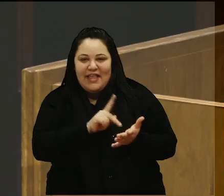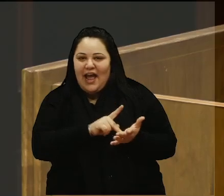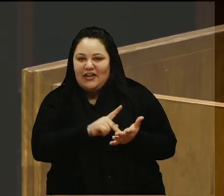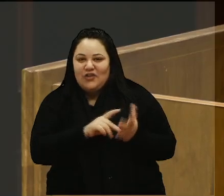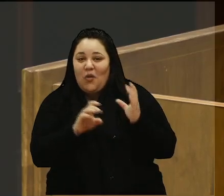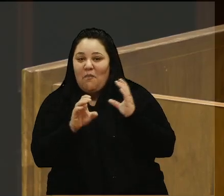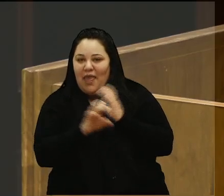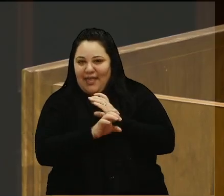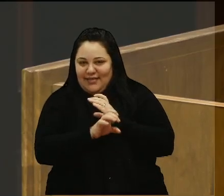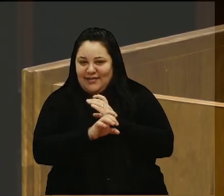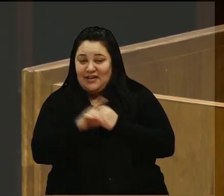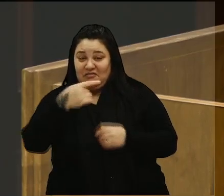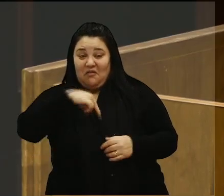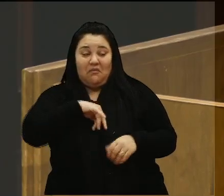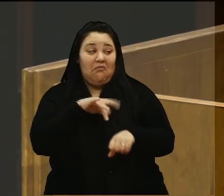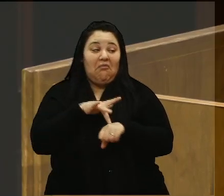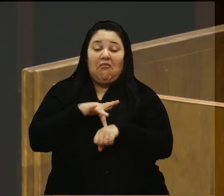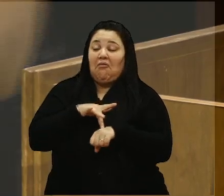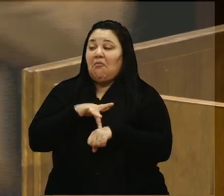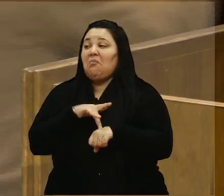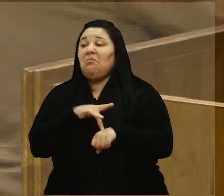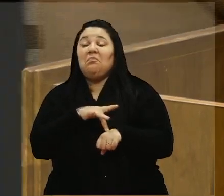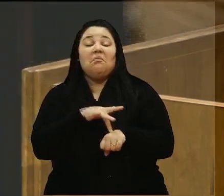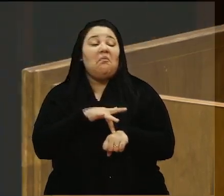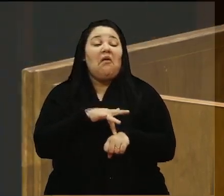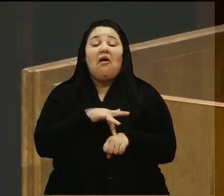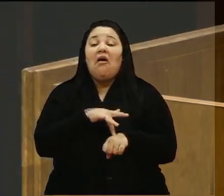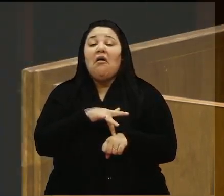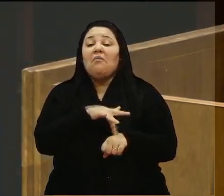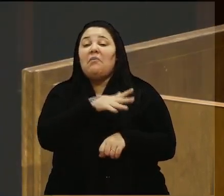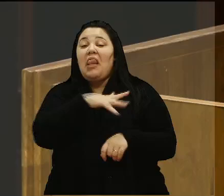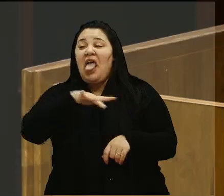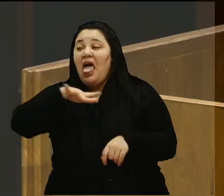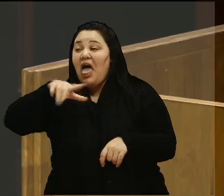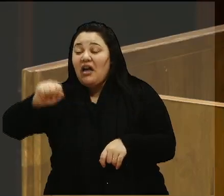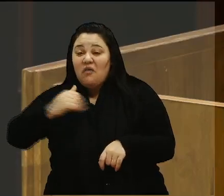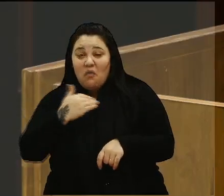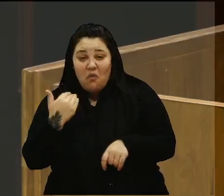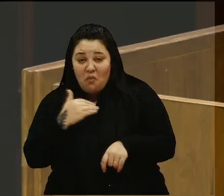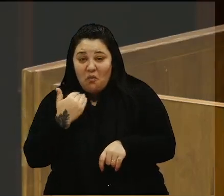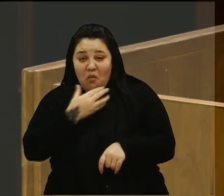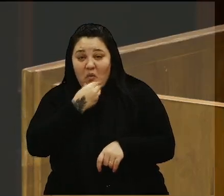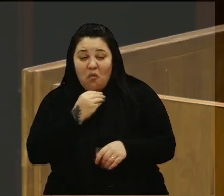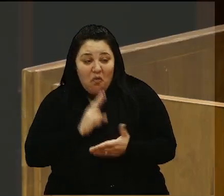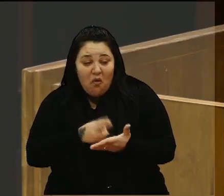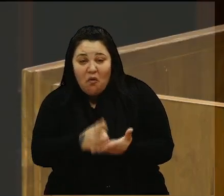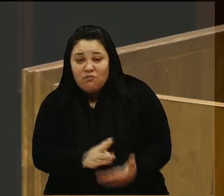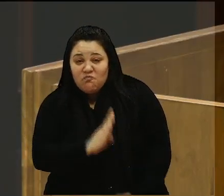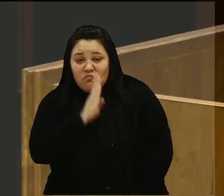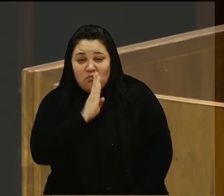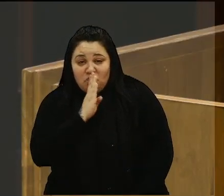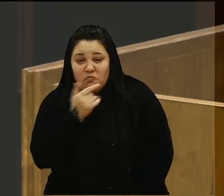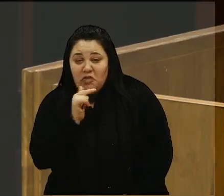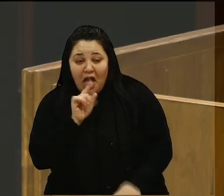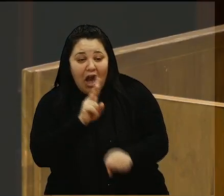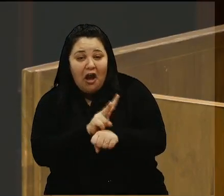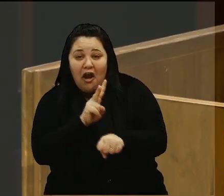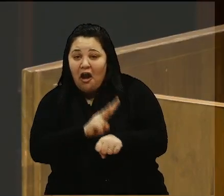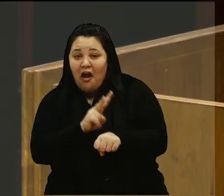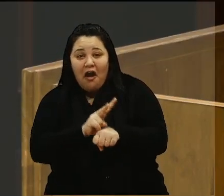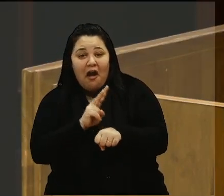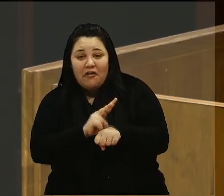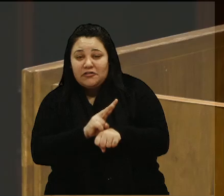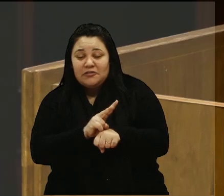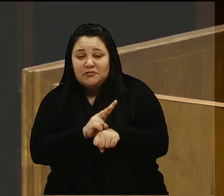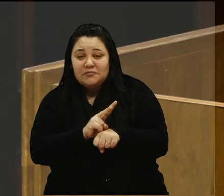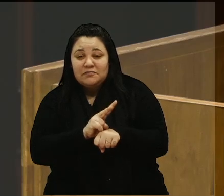quando fingirmos que milhares de homens continuarão morrendo em silêncio, sem proteção, sem acolhimento e